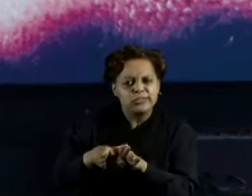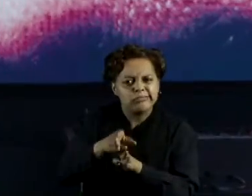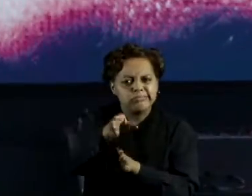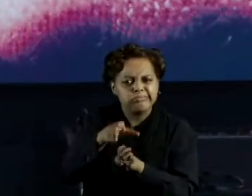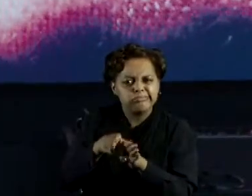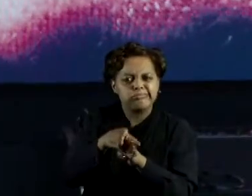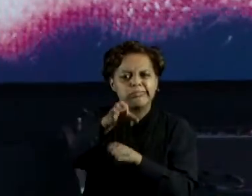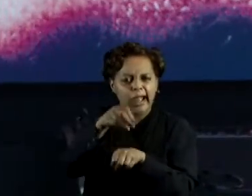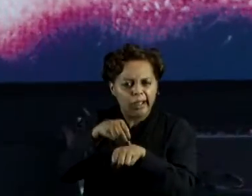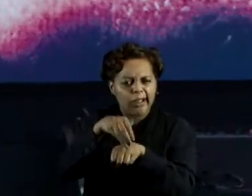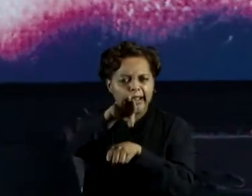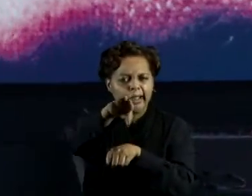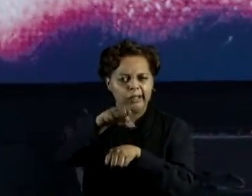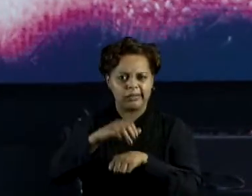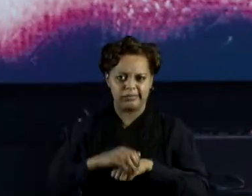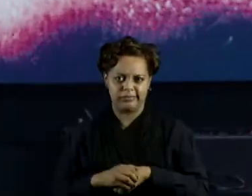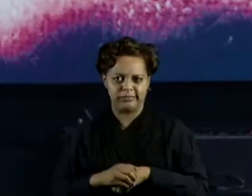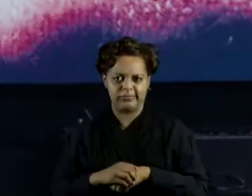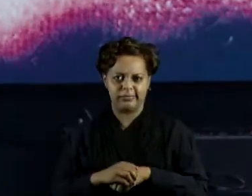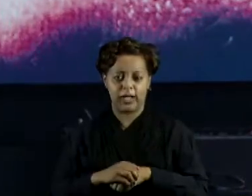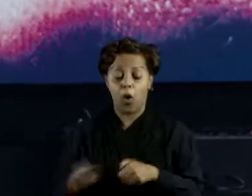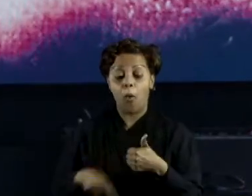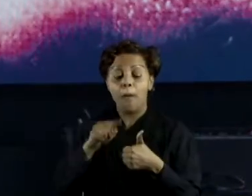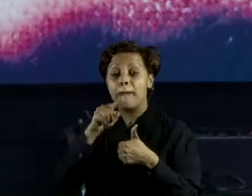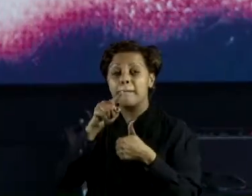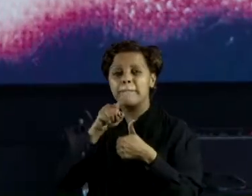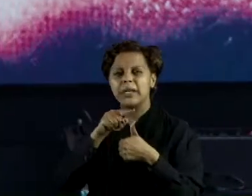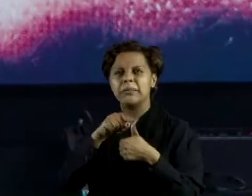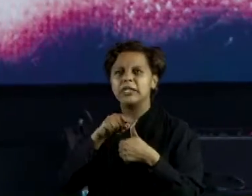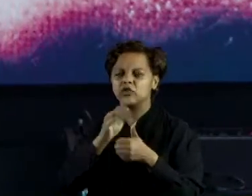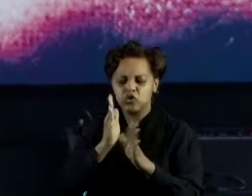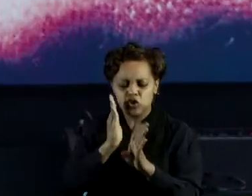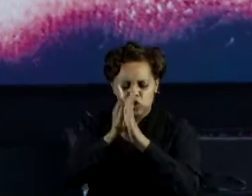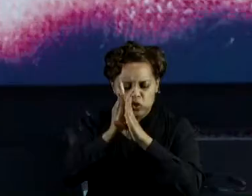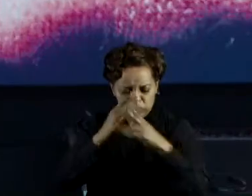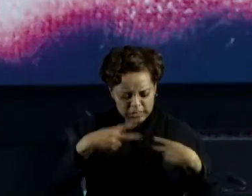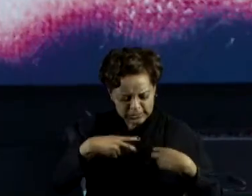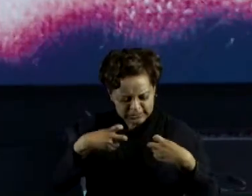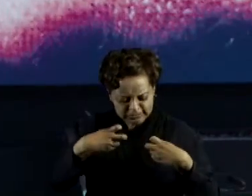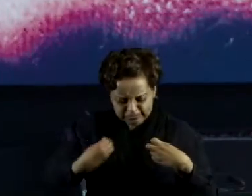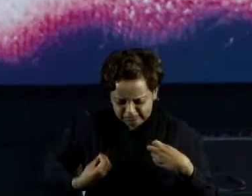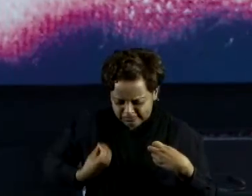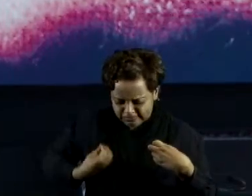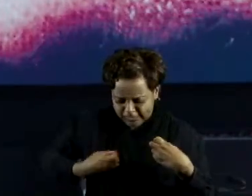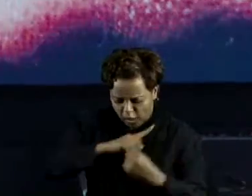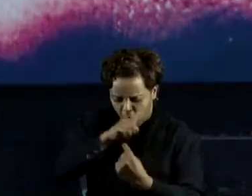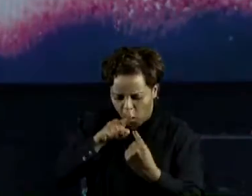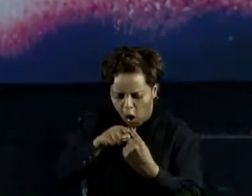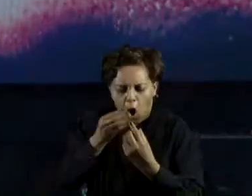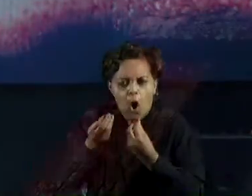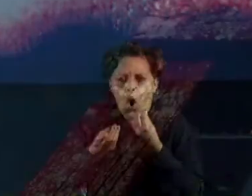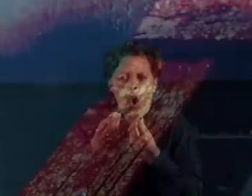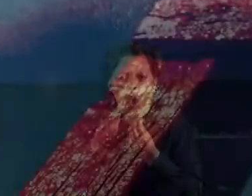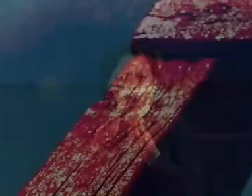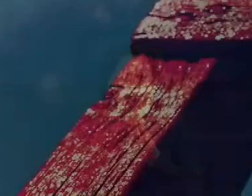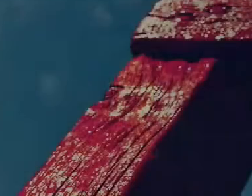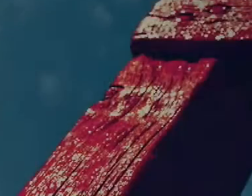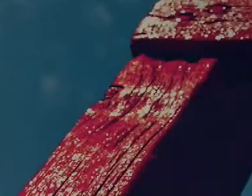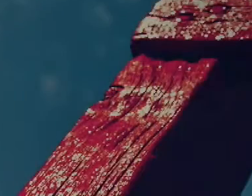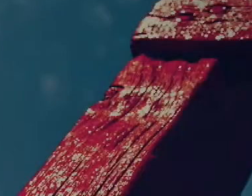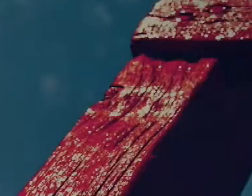mentoria. A primeira maneira de você liberar o propósito de Deus na sua vida é